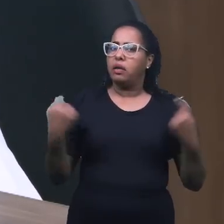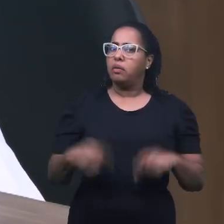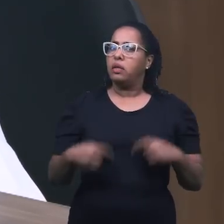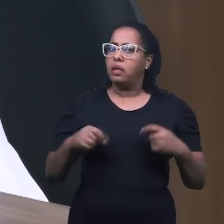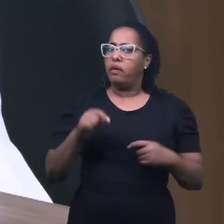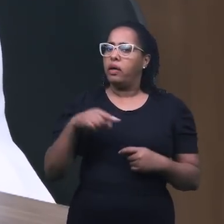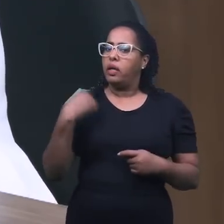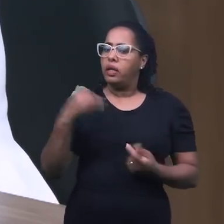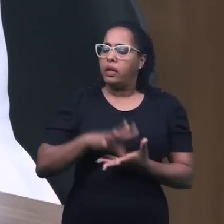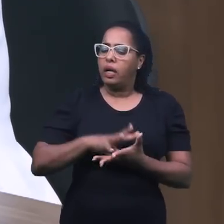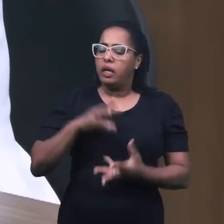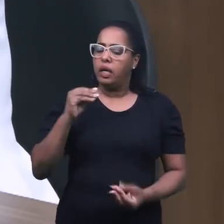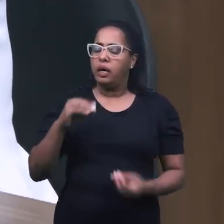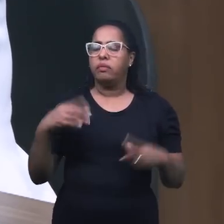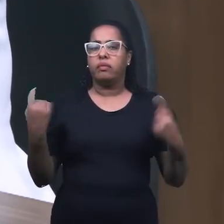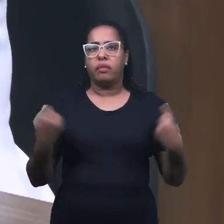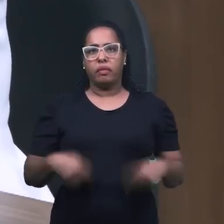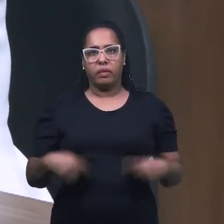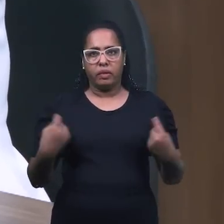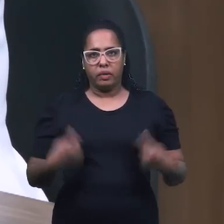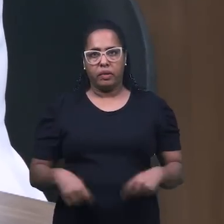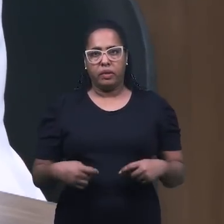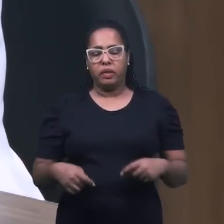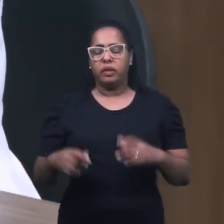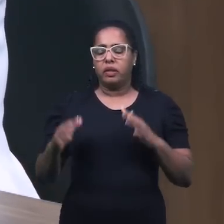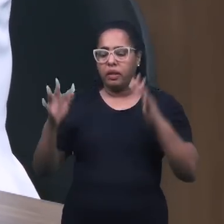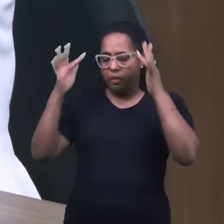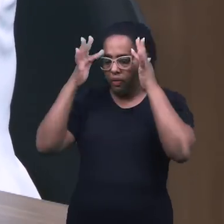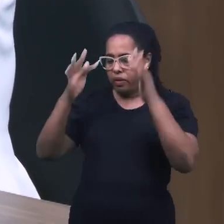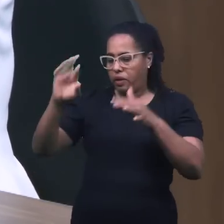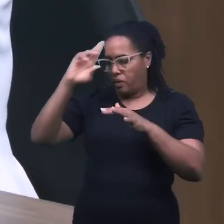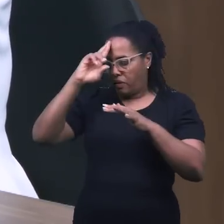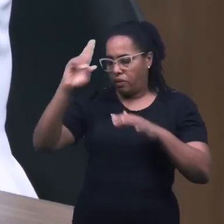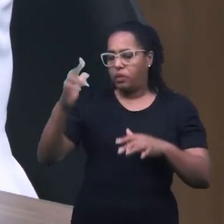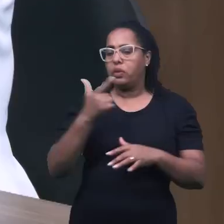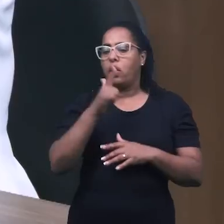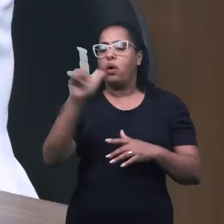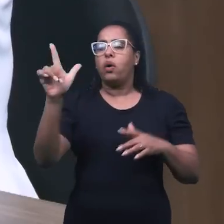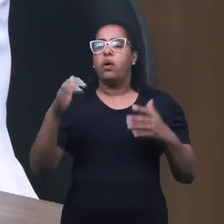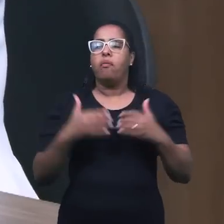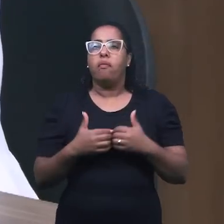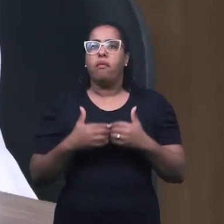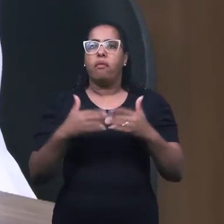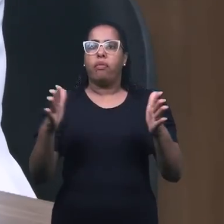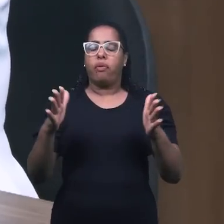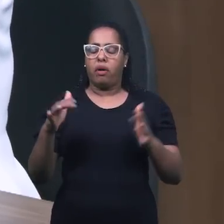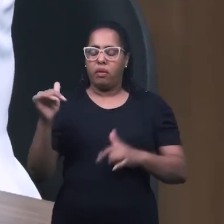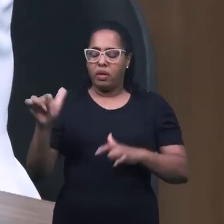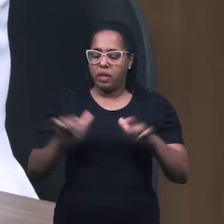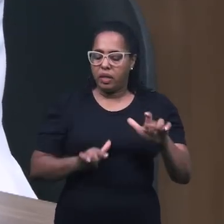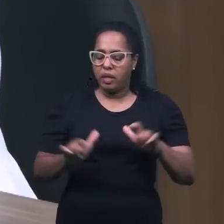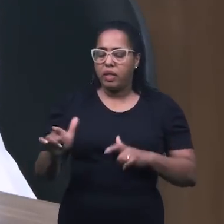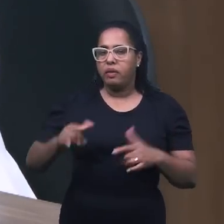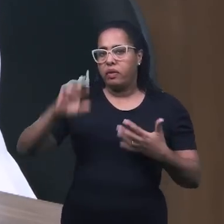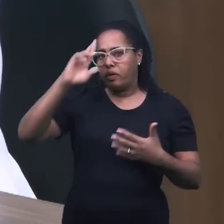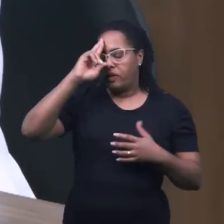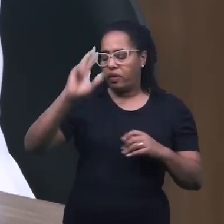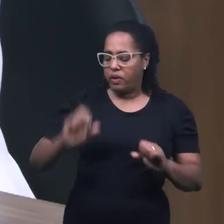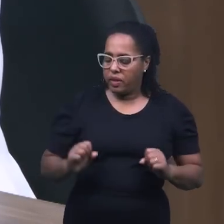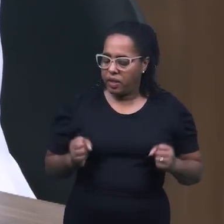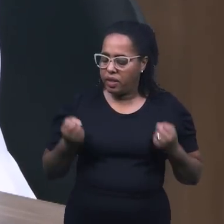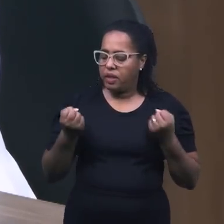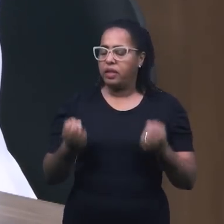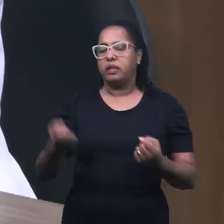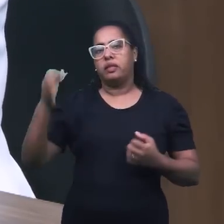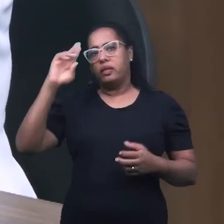uma necessidade da nossa alma. E na fidelidade o Senhor abriu uma outra porta para ele, ele serviu ao Senhor,